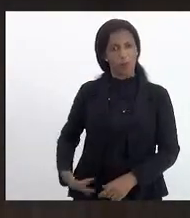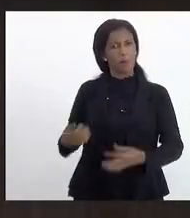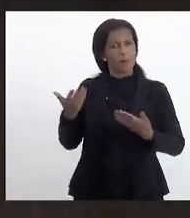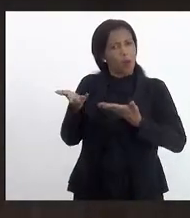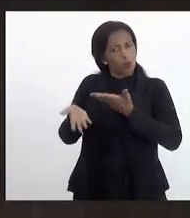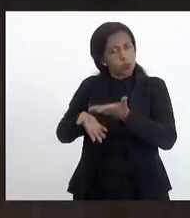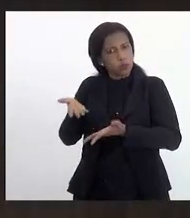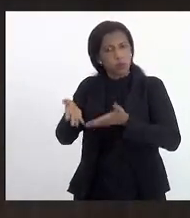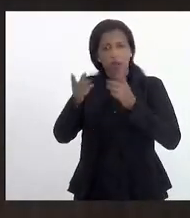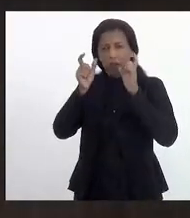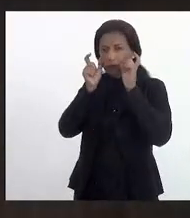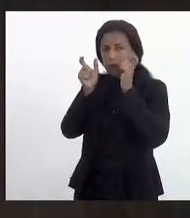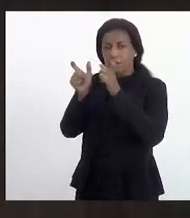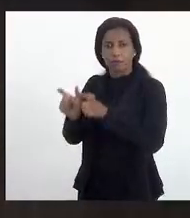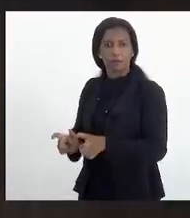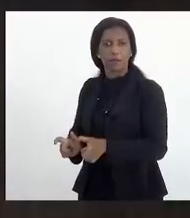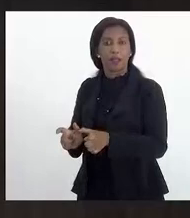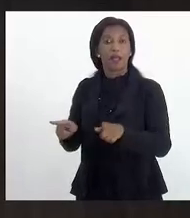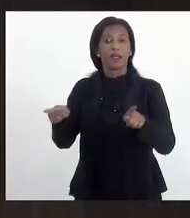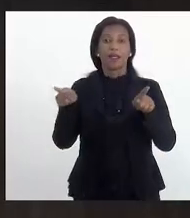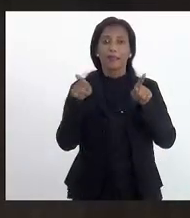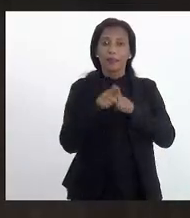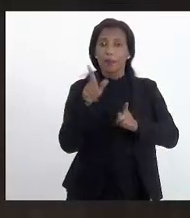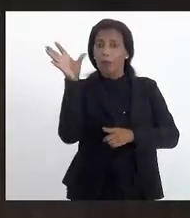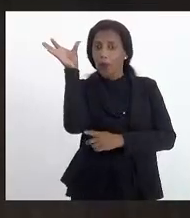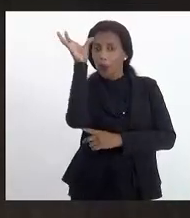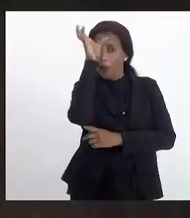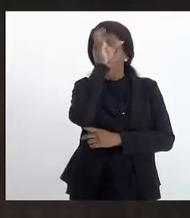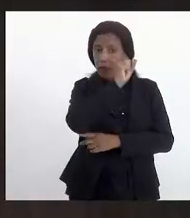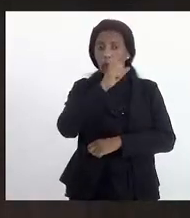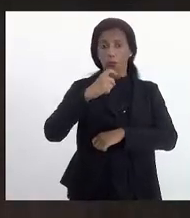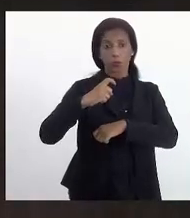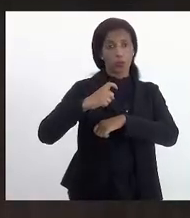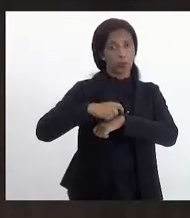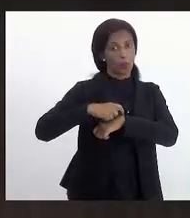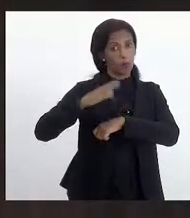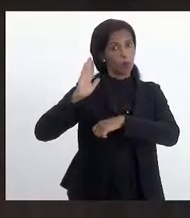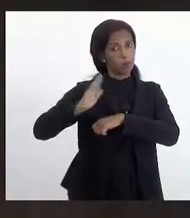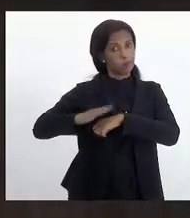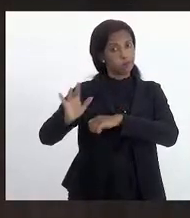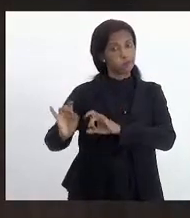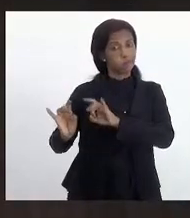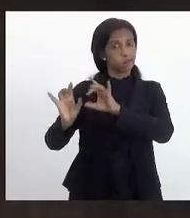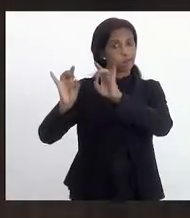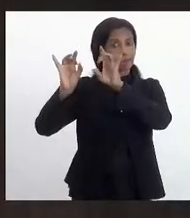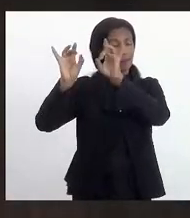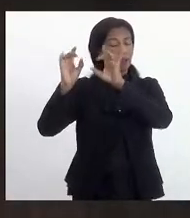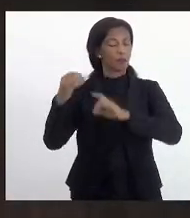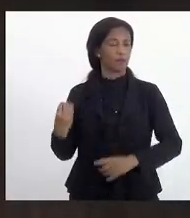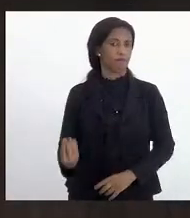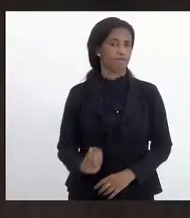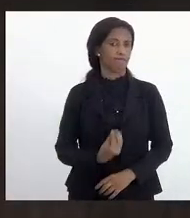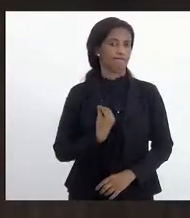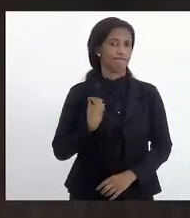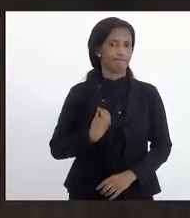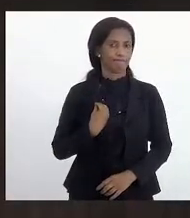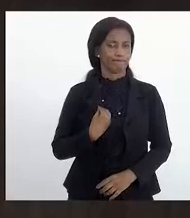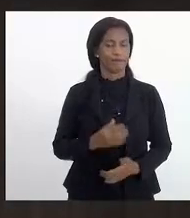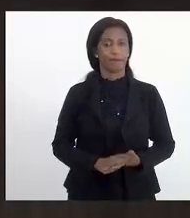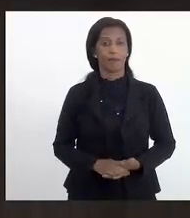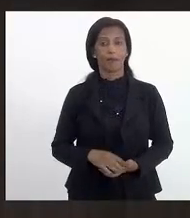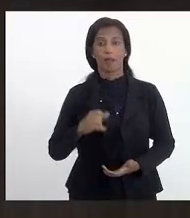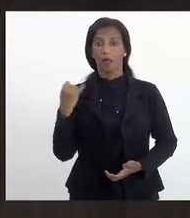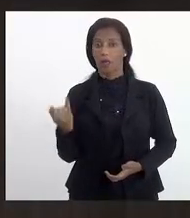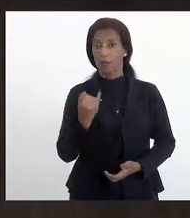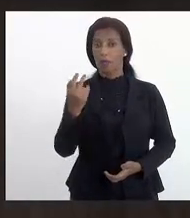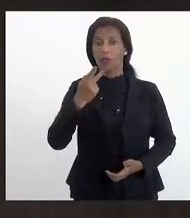atenção e merece também a compreensão do momento específico que nós estamos vivendo. É importante